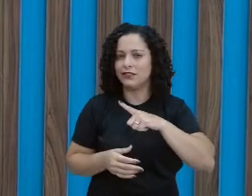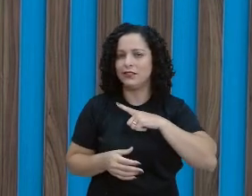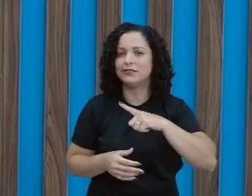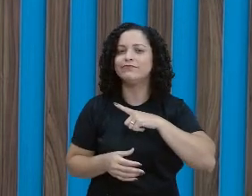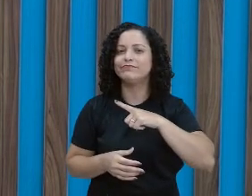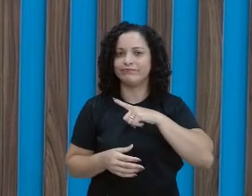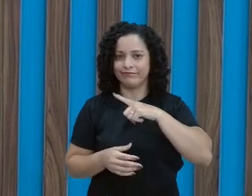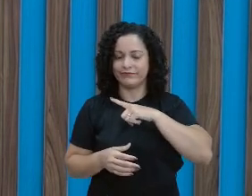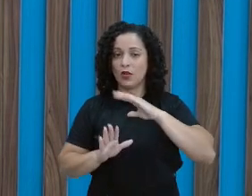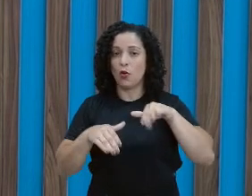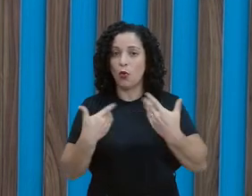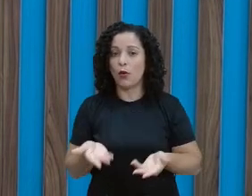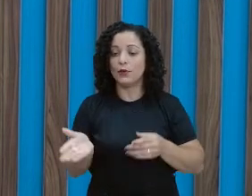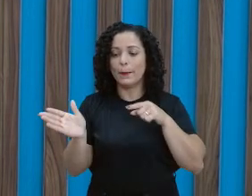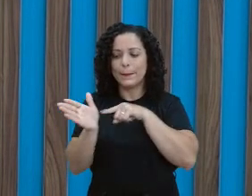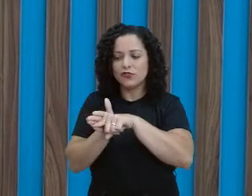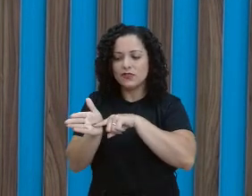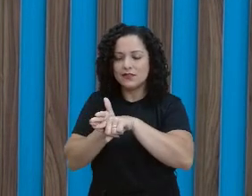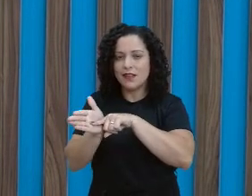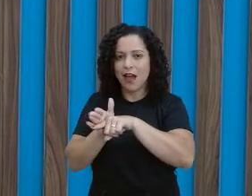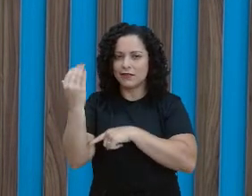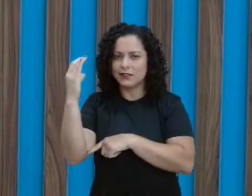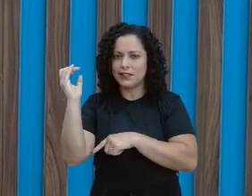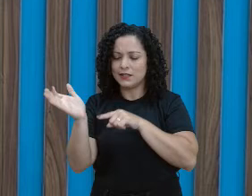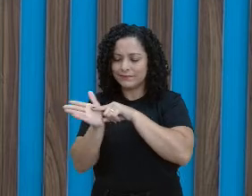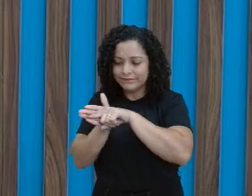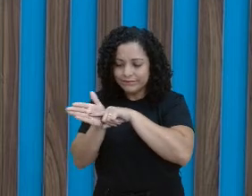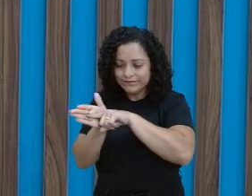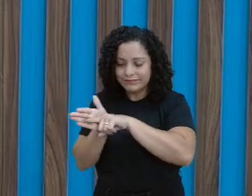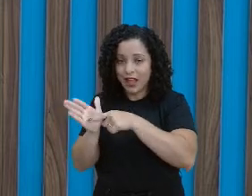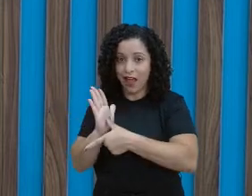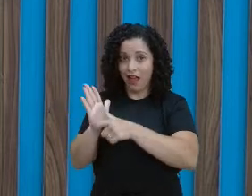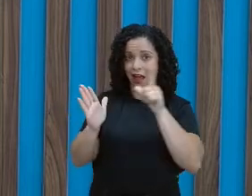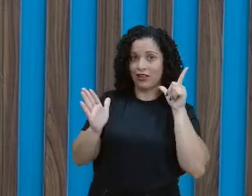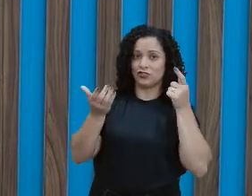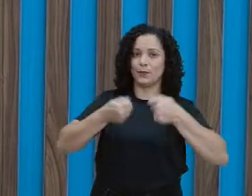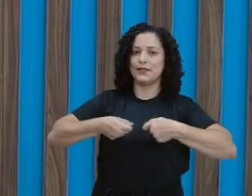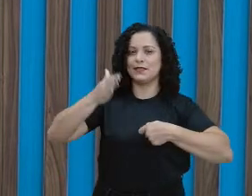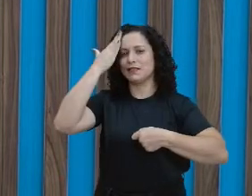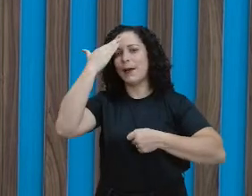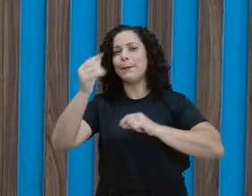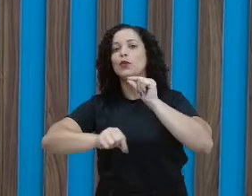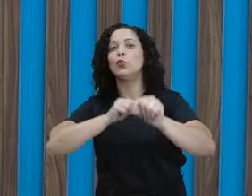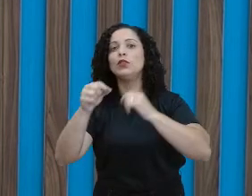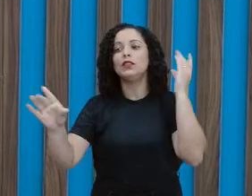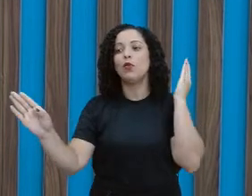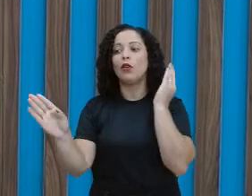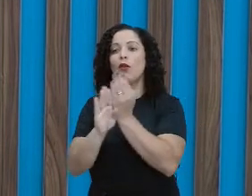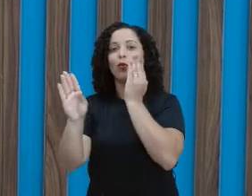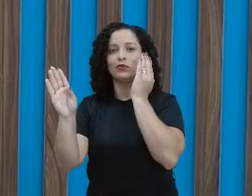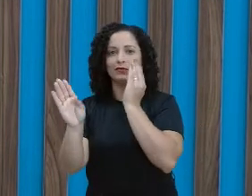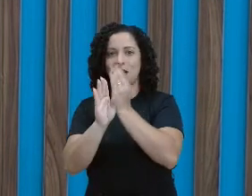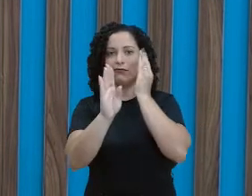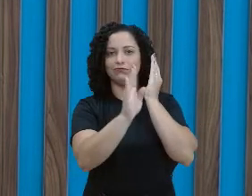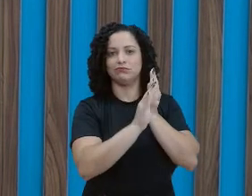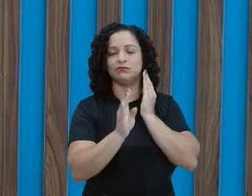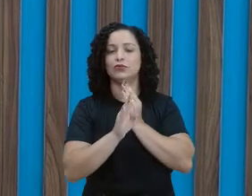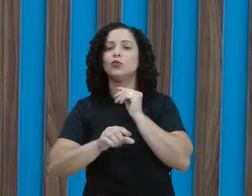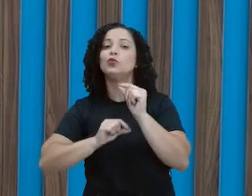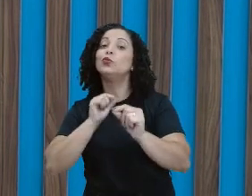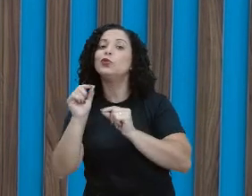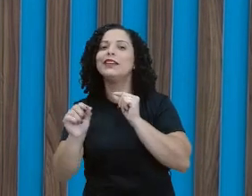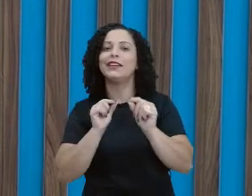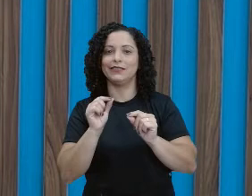vai pesquisar, quando a gente vai para o conhecimento científico, a gente tem que ter um conhecimento do que a gente quer procurar, que problema nós queremos